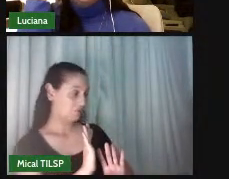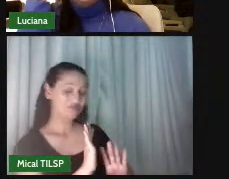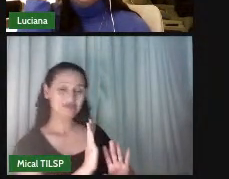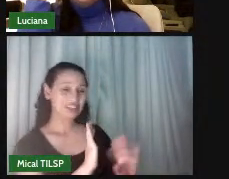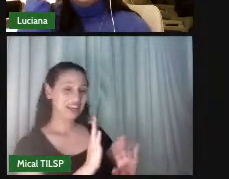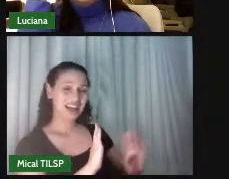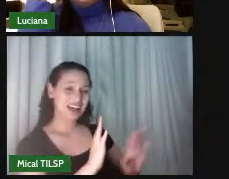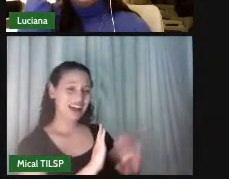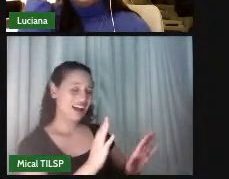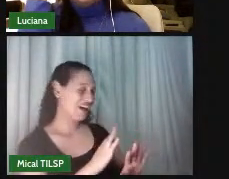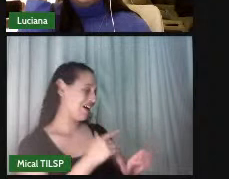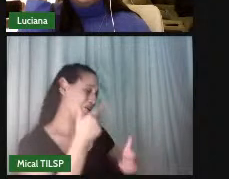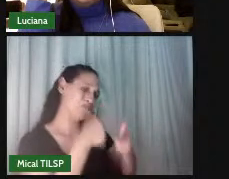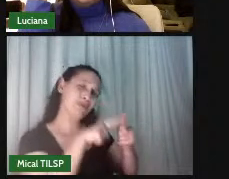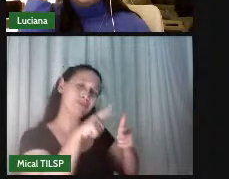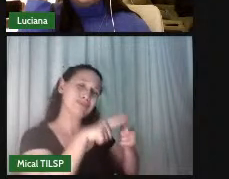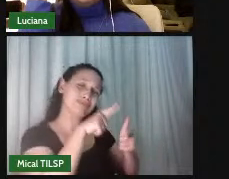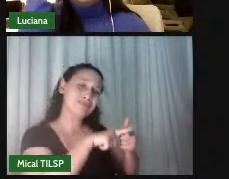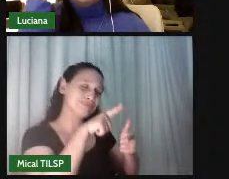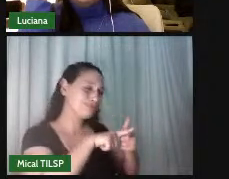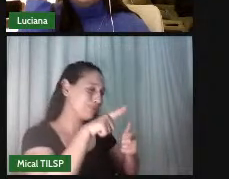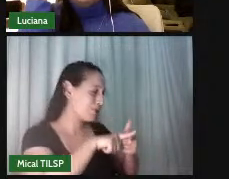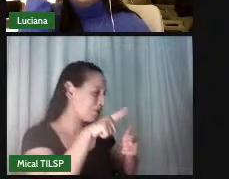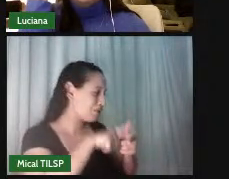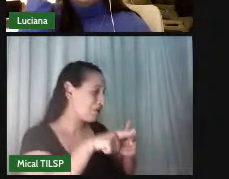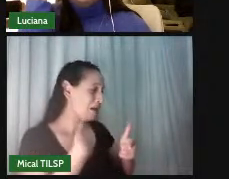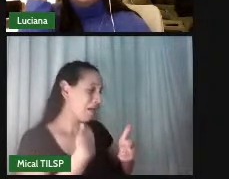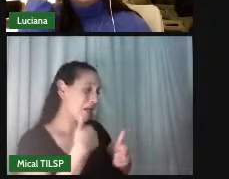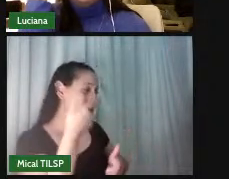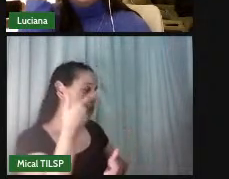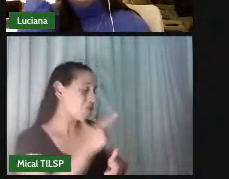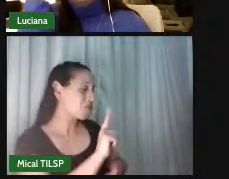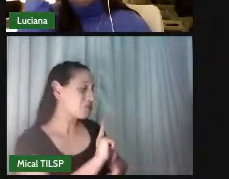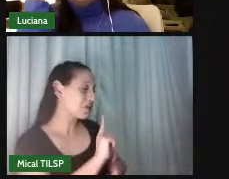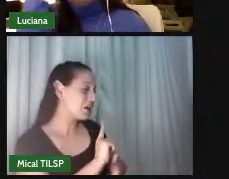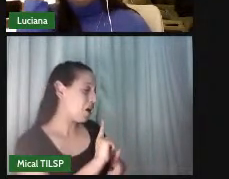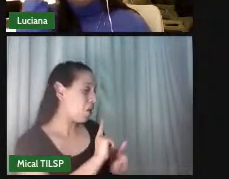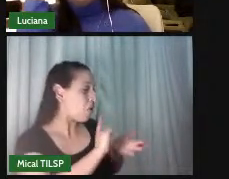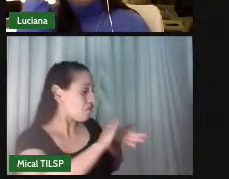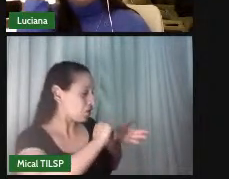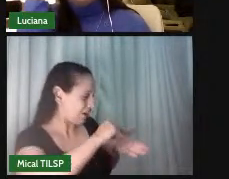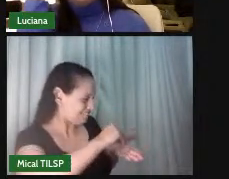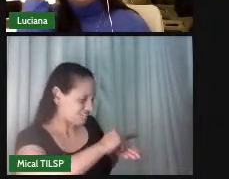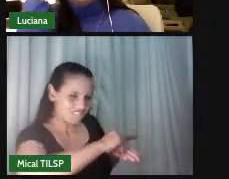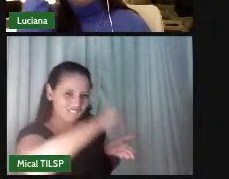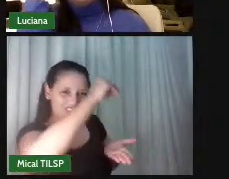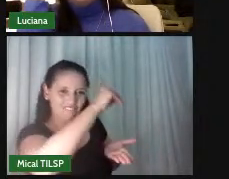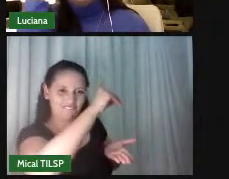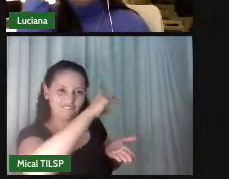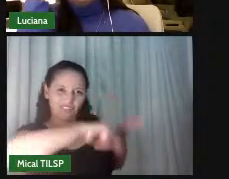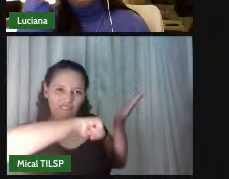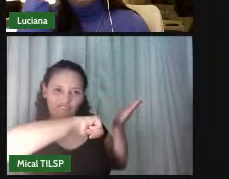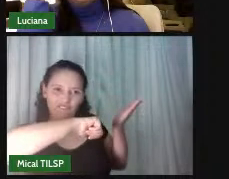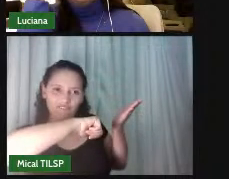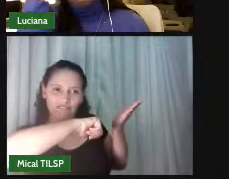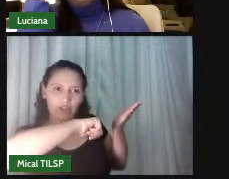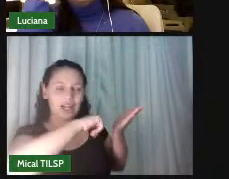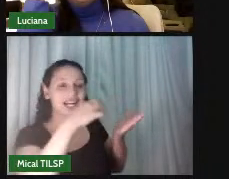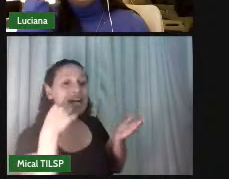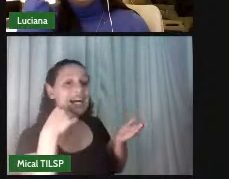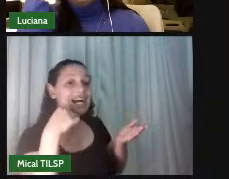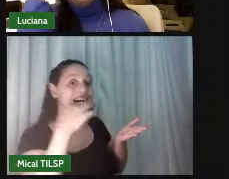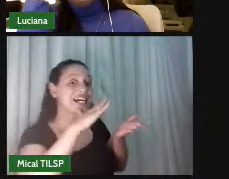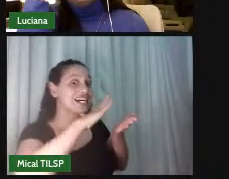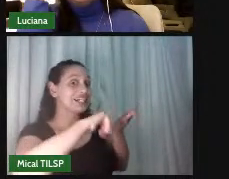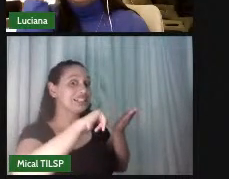tem jeito não, não consegui retratar, aquela coisa toda. Vamos extrair. E assim foi feito.